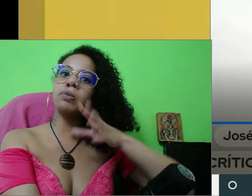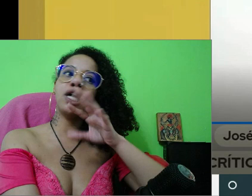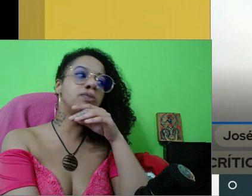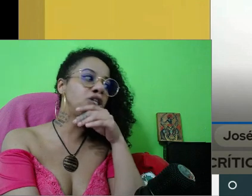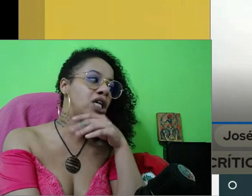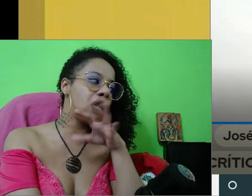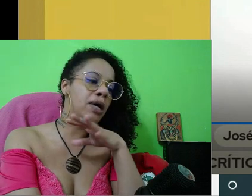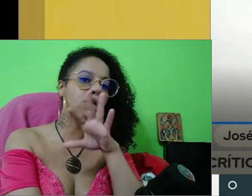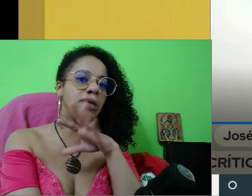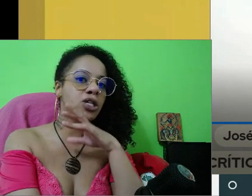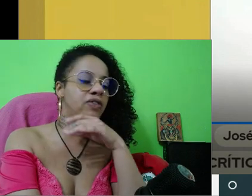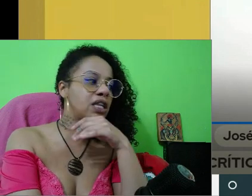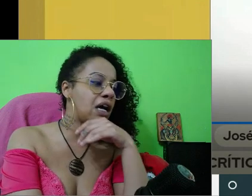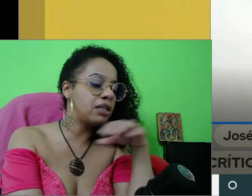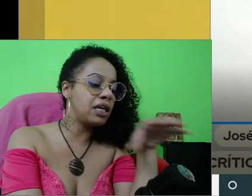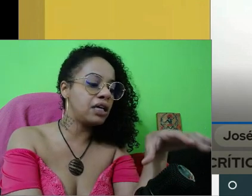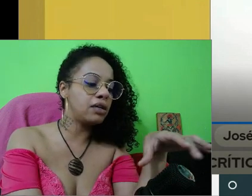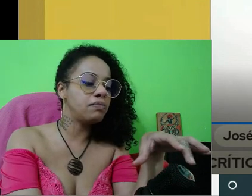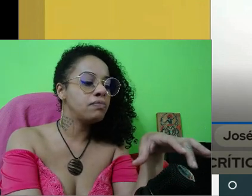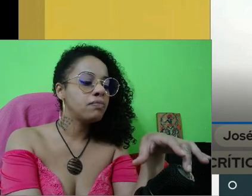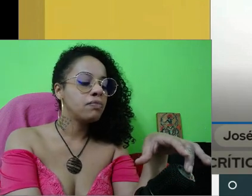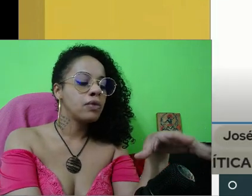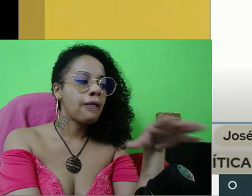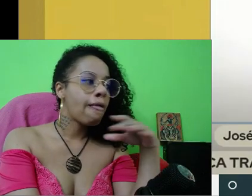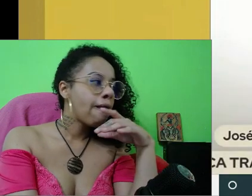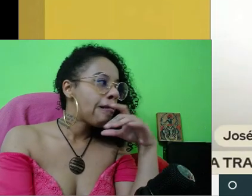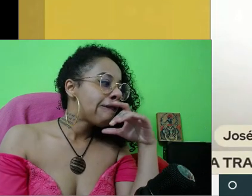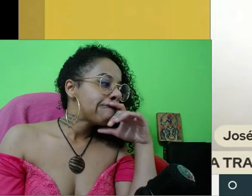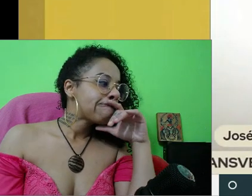mais ou menos mentira mais ou menos verdade